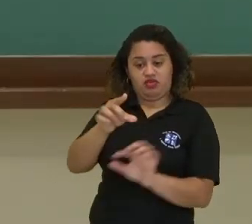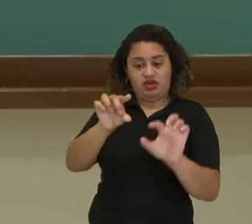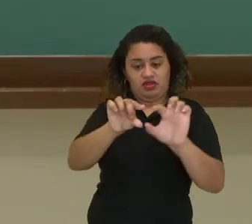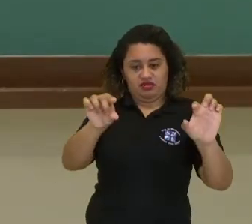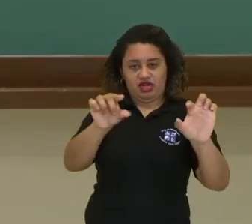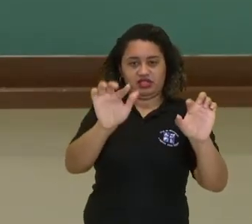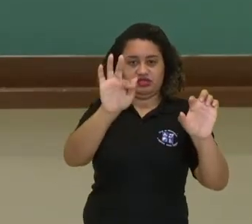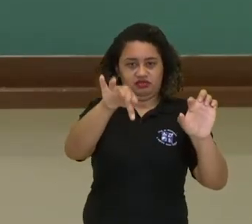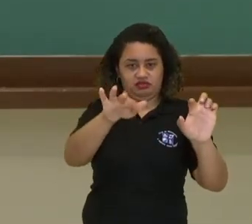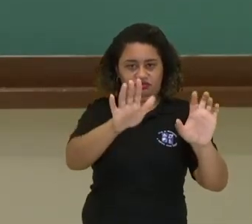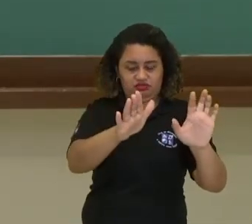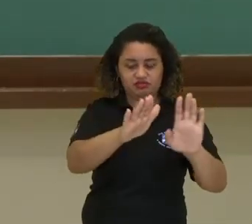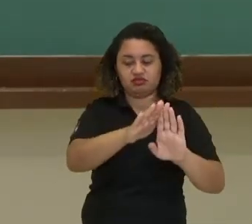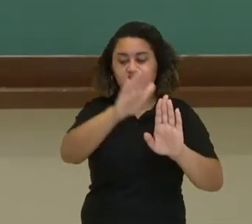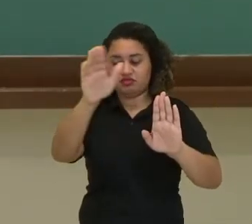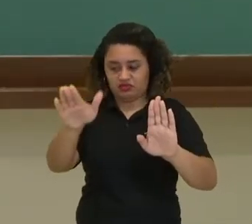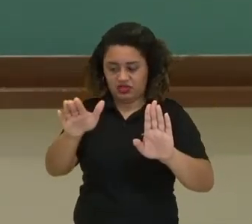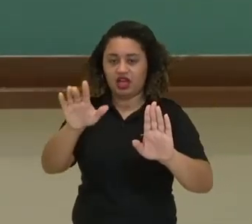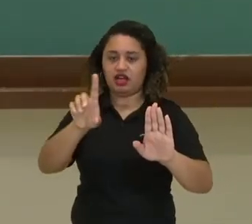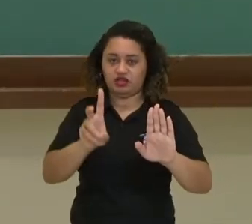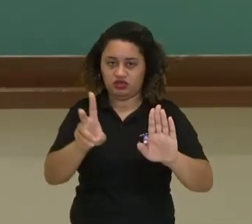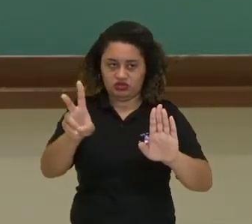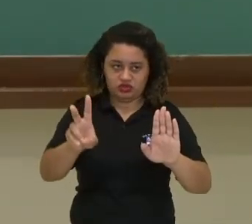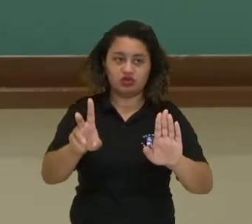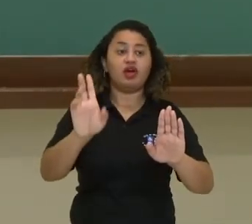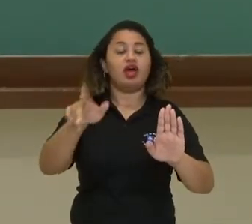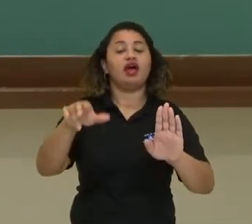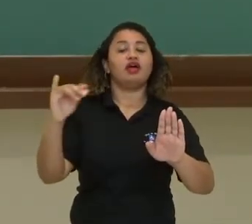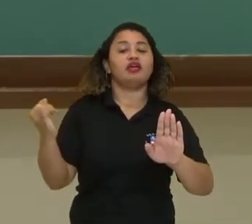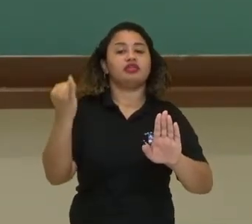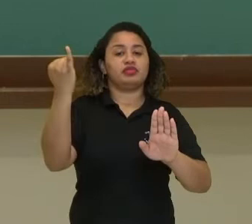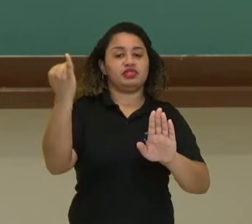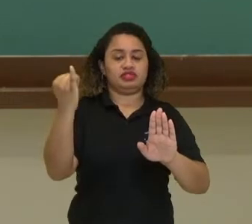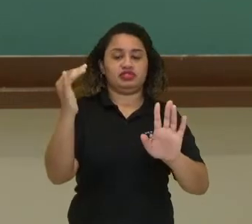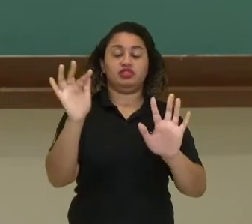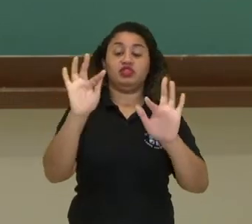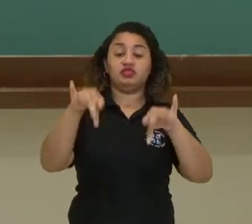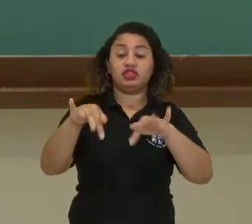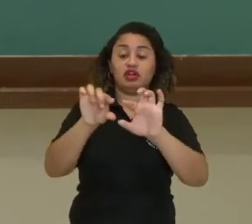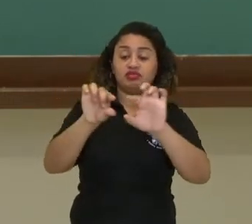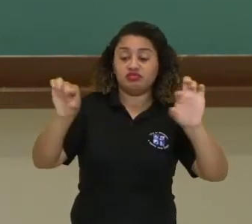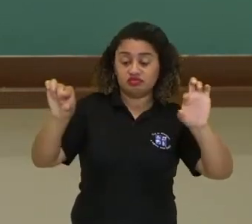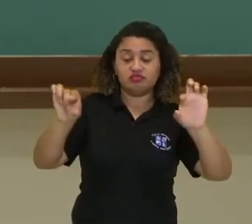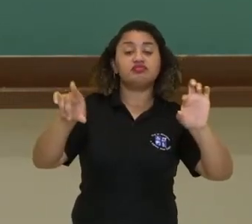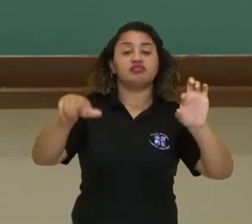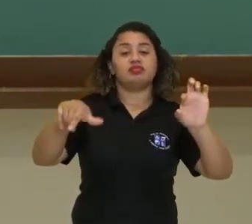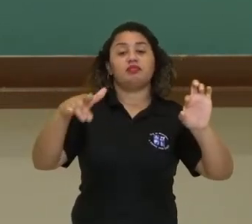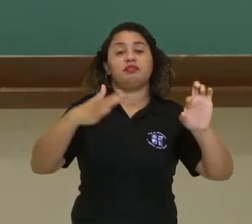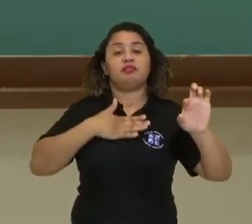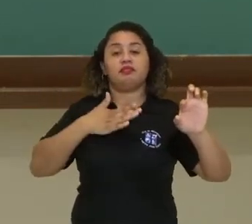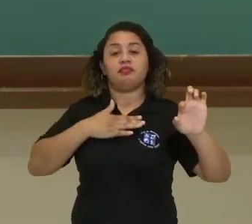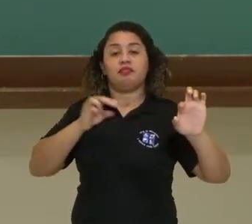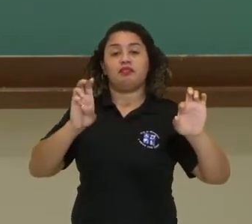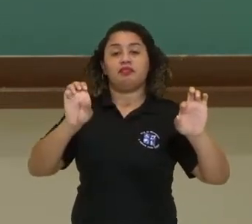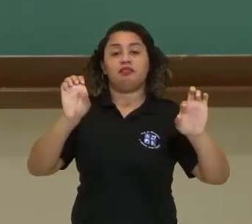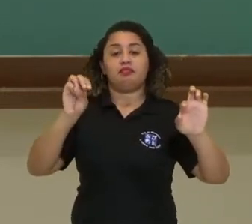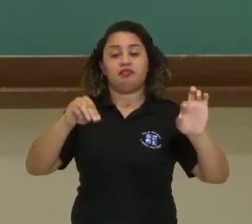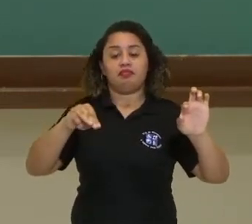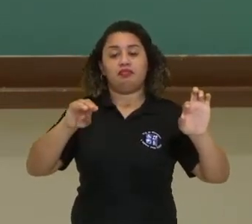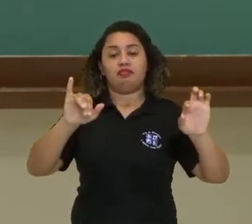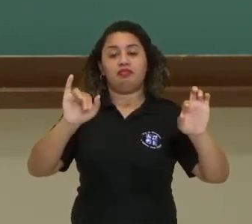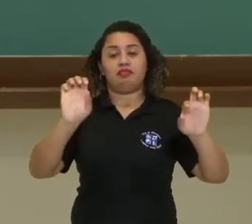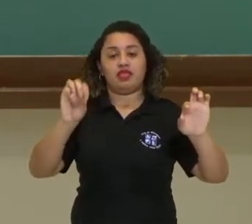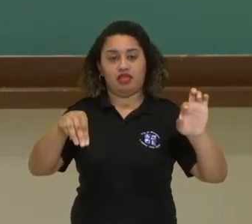frase, isto é importante. Então, quando ele termina a frase, aí é mim. E aí, quando ele tem um verbo, aí é eu, tá?